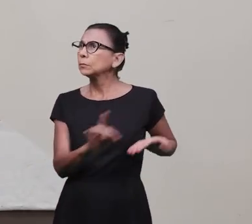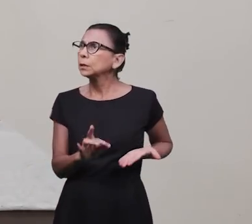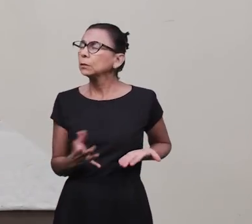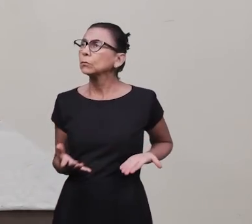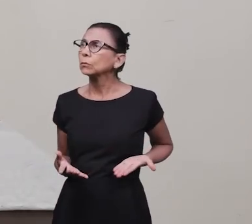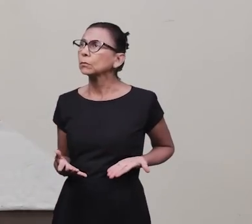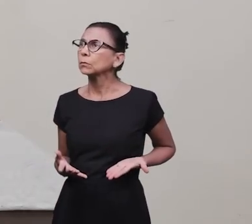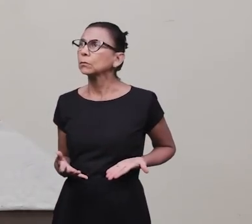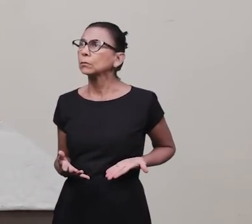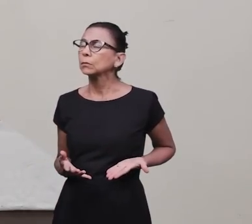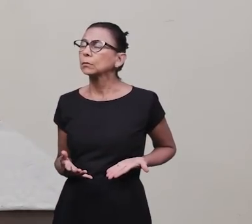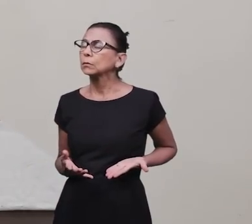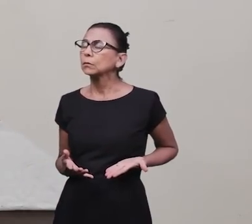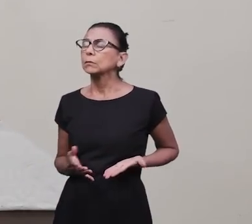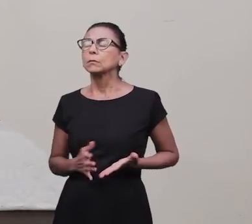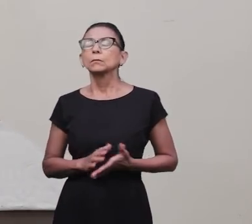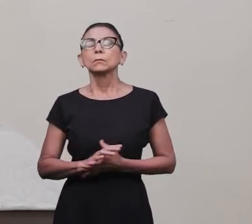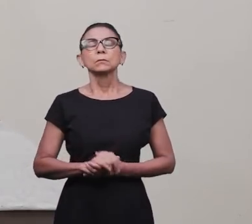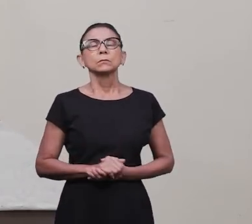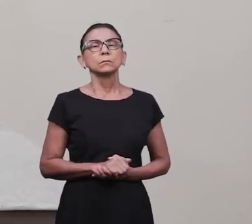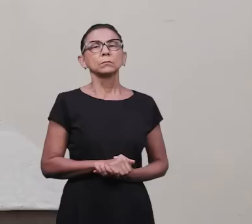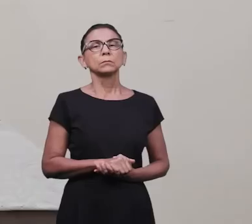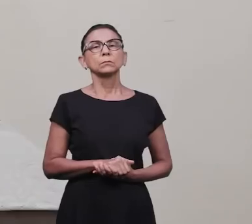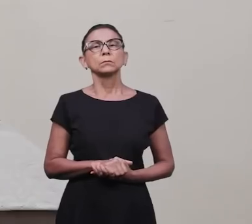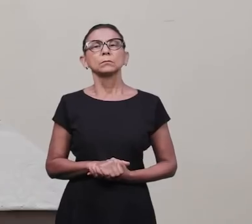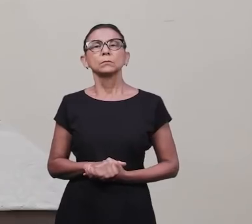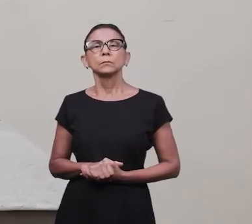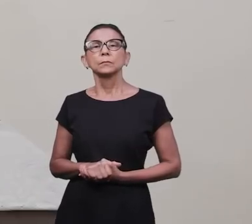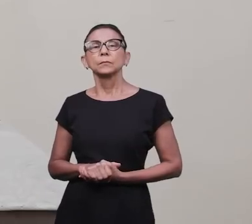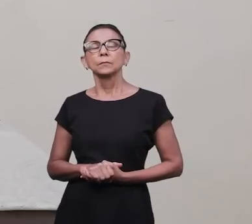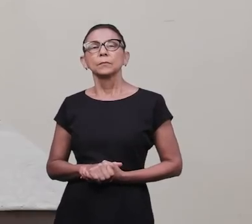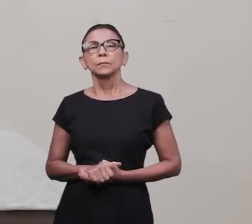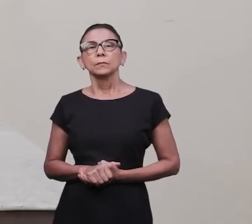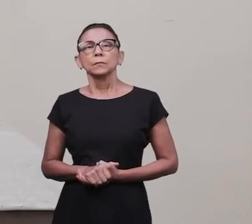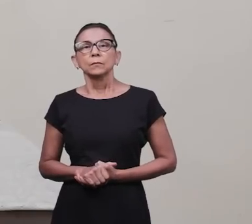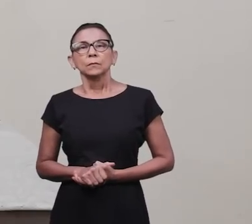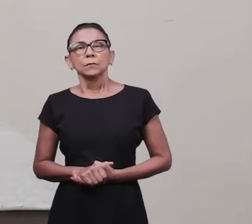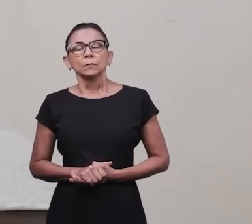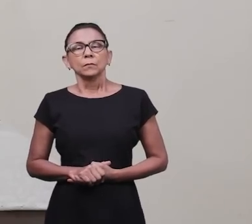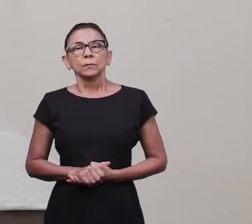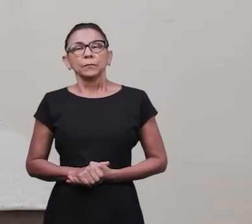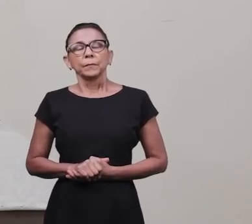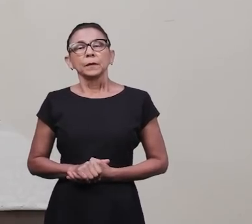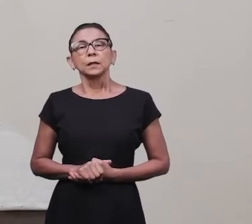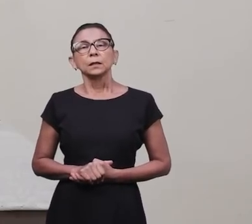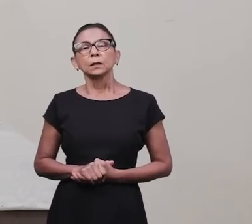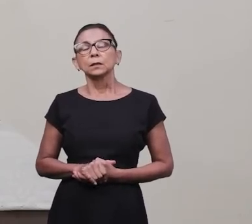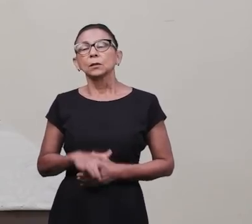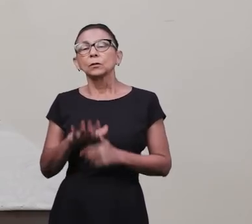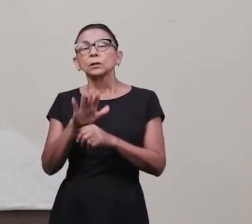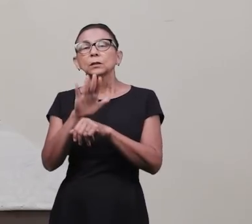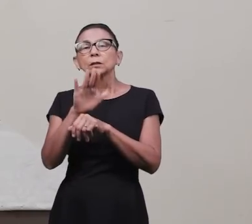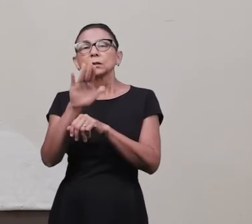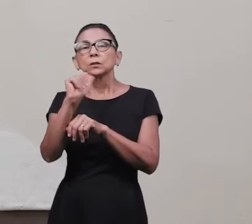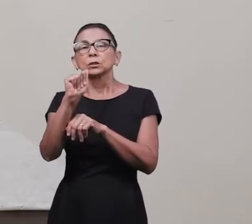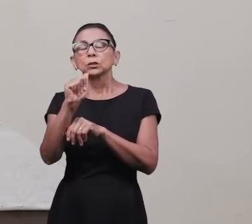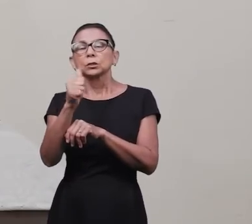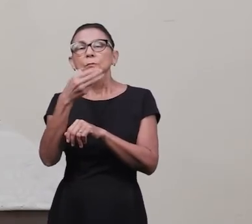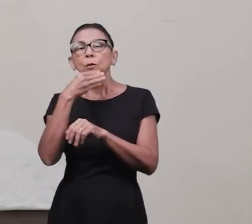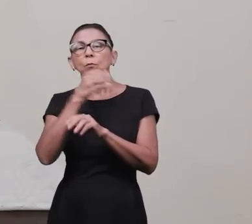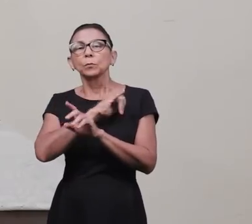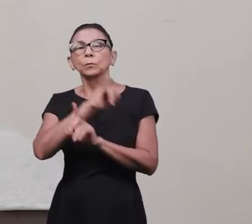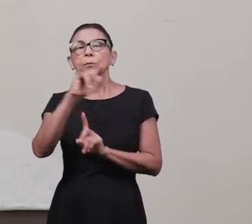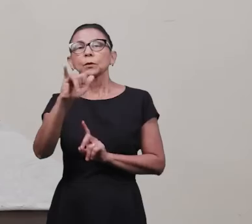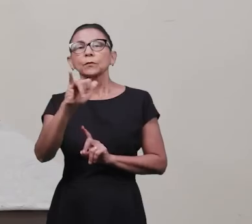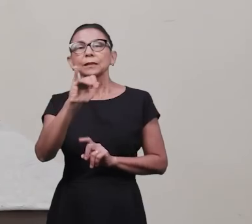então, ele envia ao profeta Isaías e ele fala assim, olha, essa é a afronta. Clama ao Senhor para